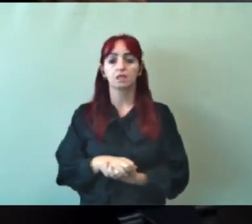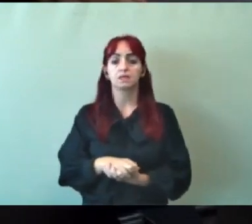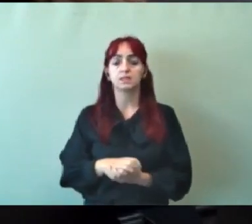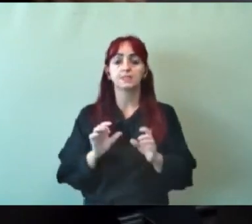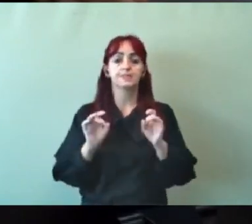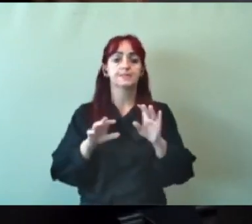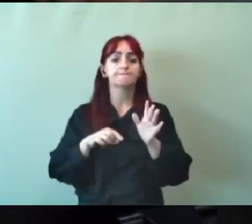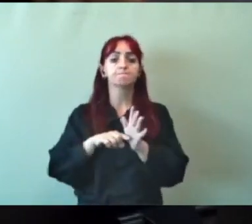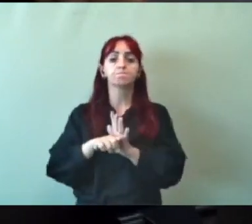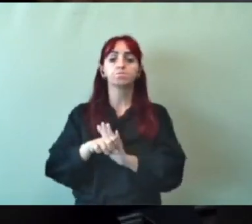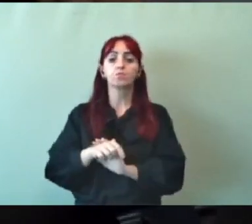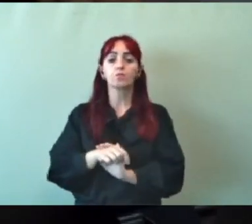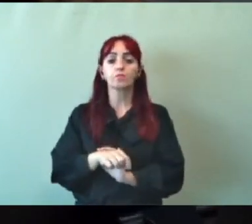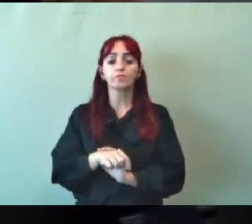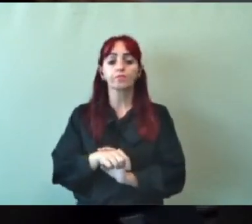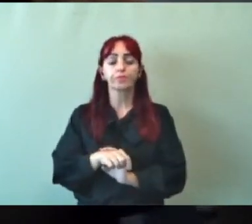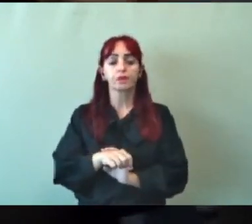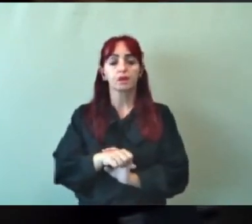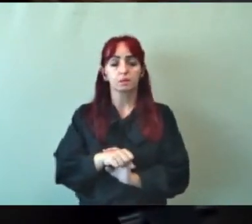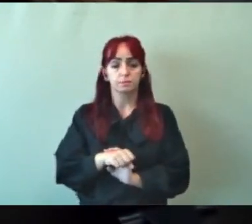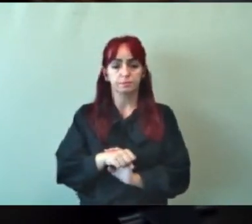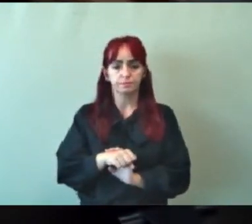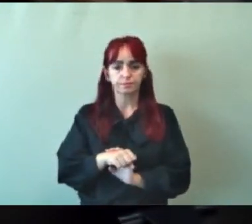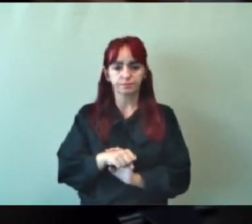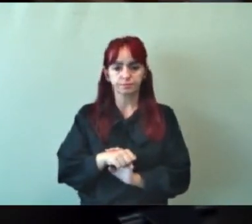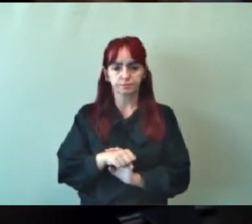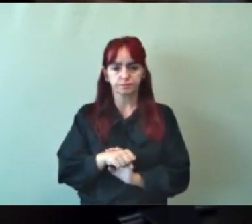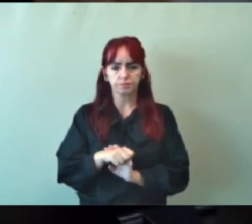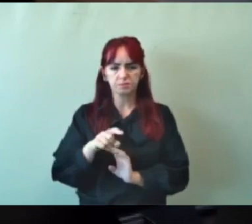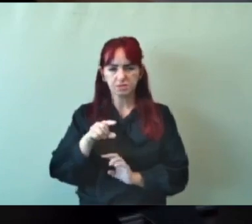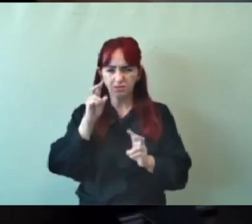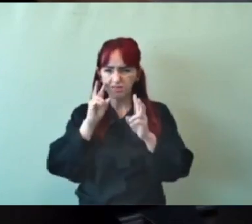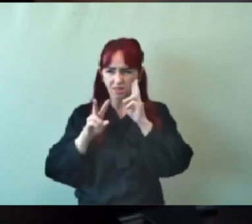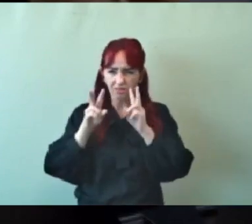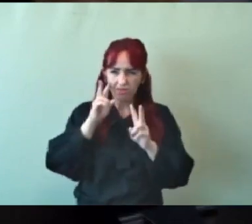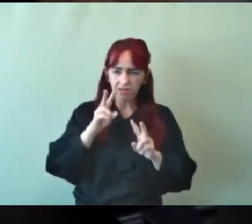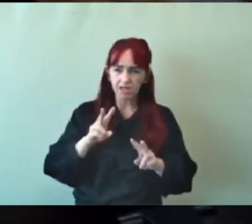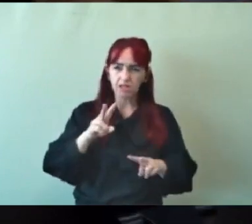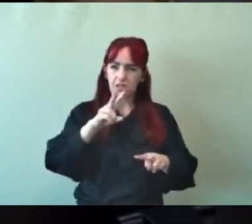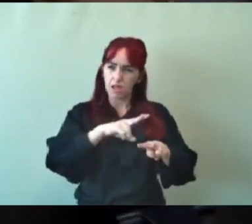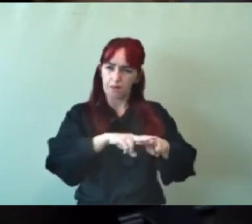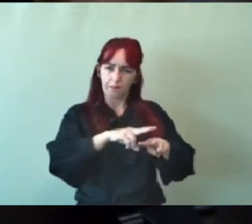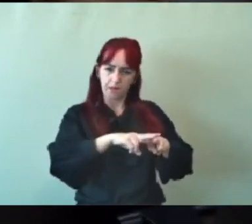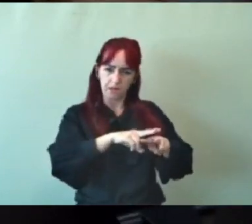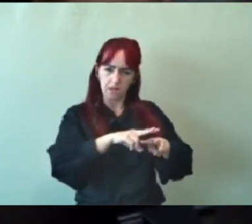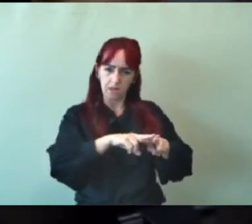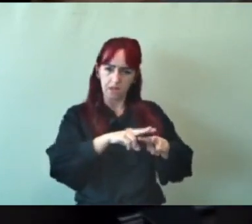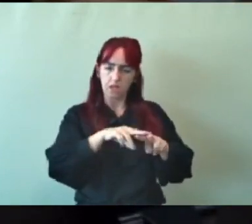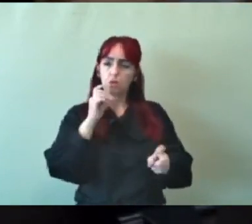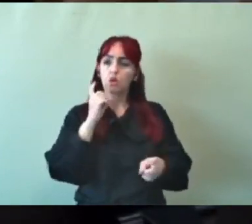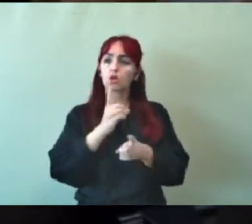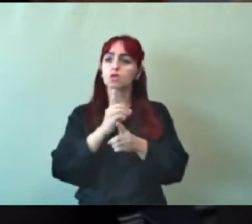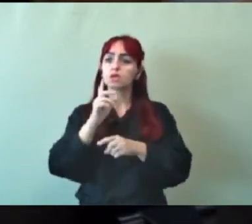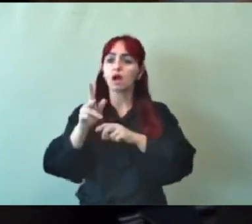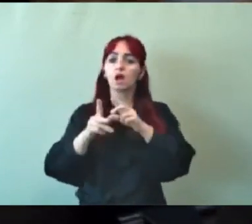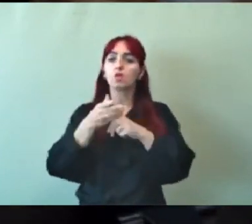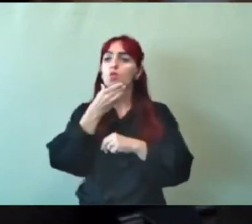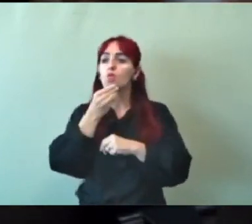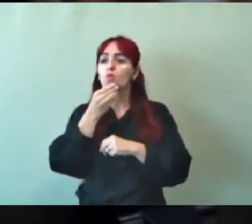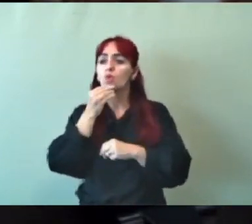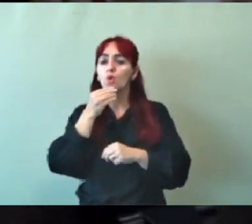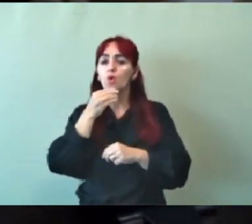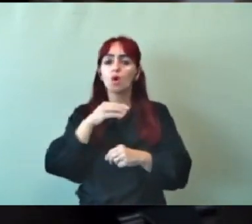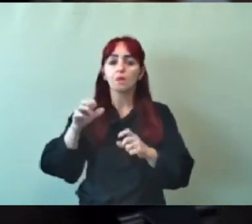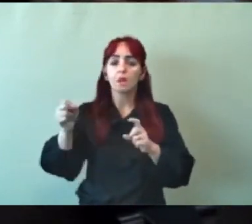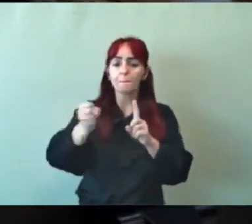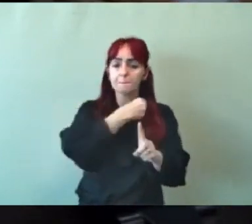viram se prenderam ou acharam aquele cara que bateu num taxista na semana passada? Já acharam